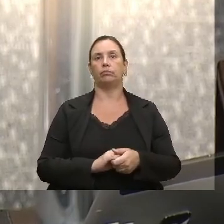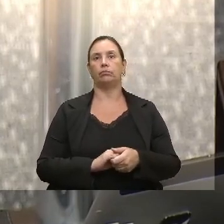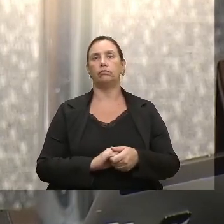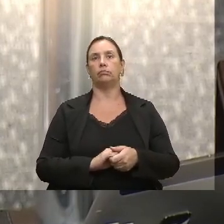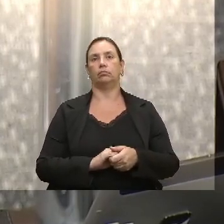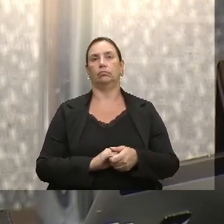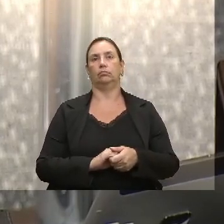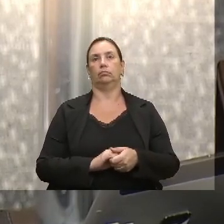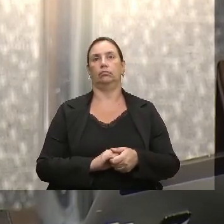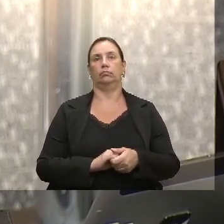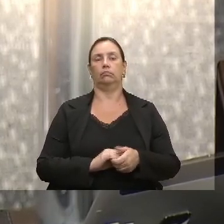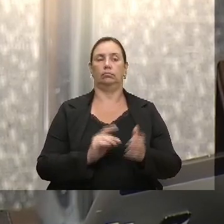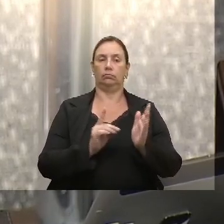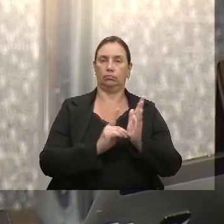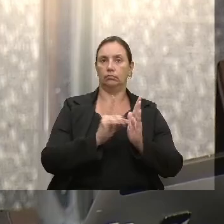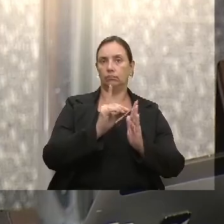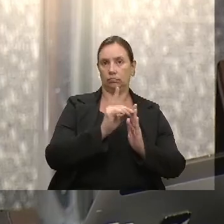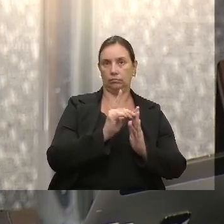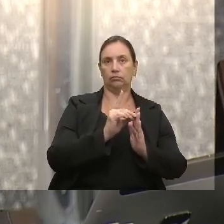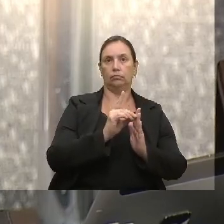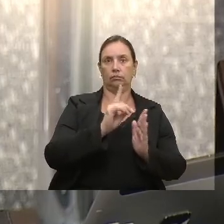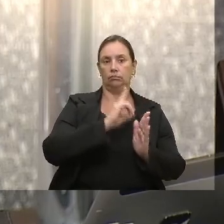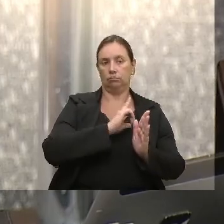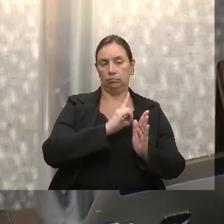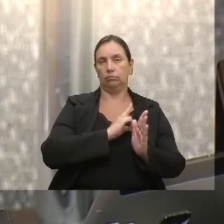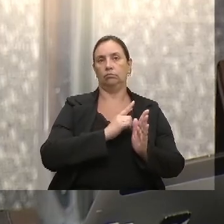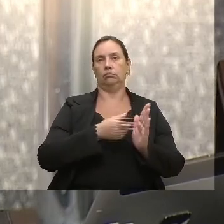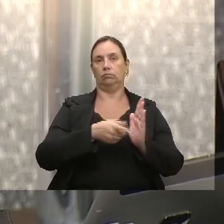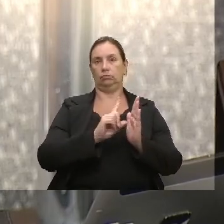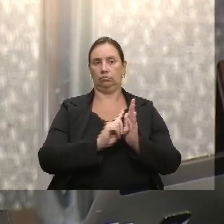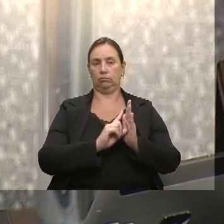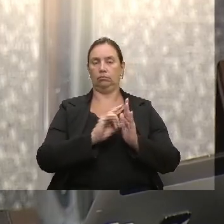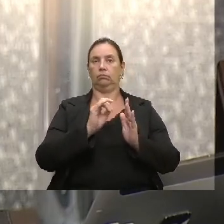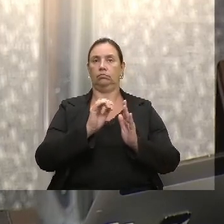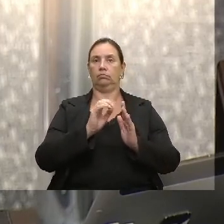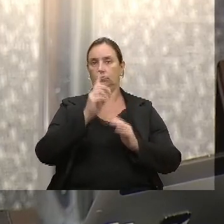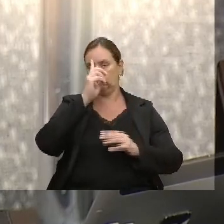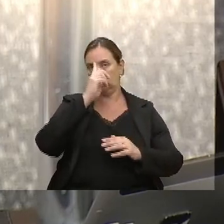são decretos que ele tem a prerrogativa de emitir,